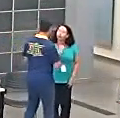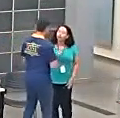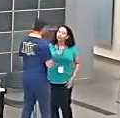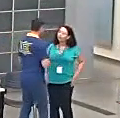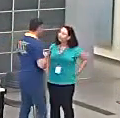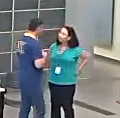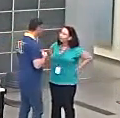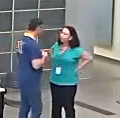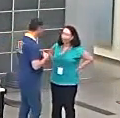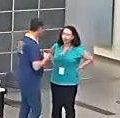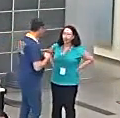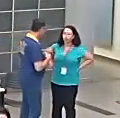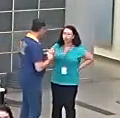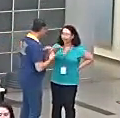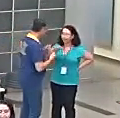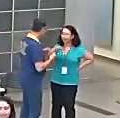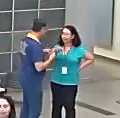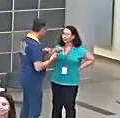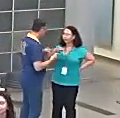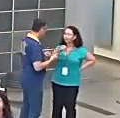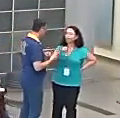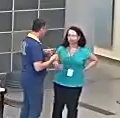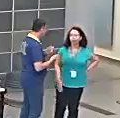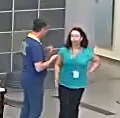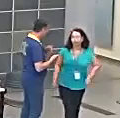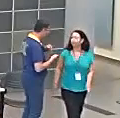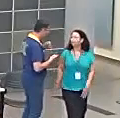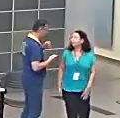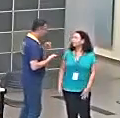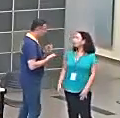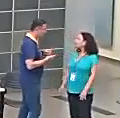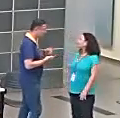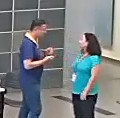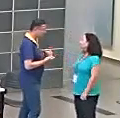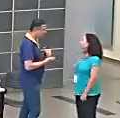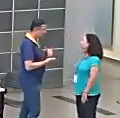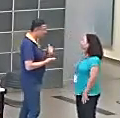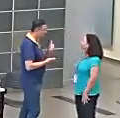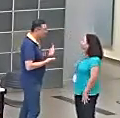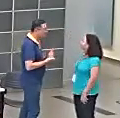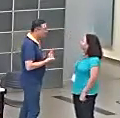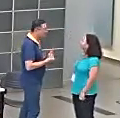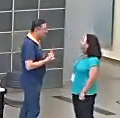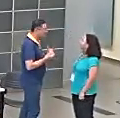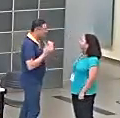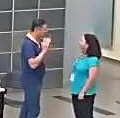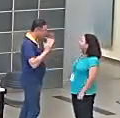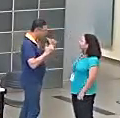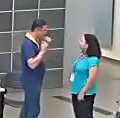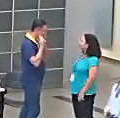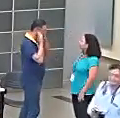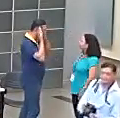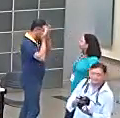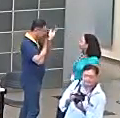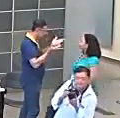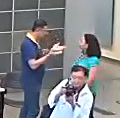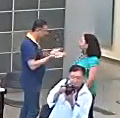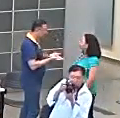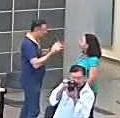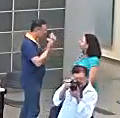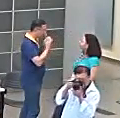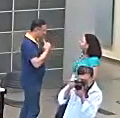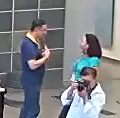o início a não sei se é se anos atrás que foi criada essa comissão com muita luta nossa né muitos